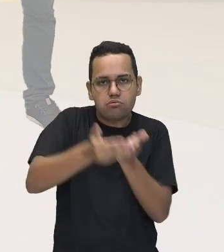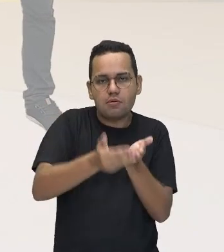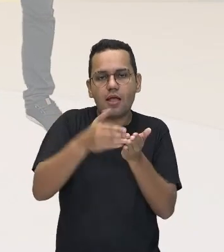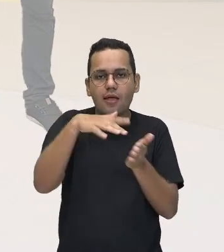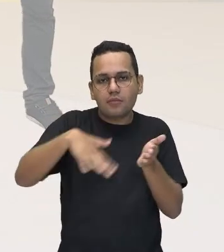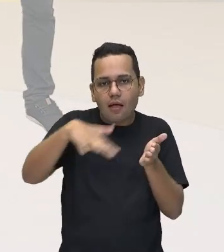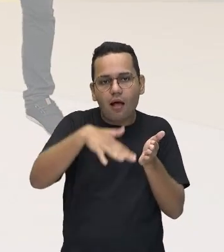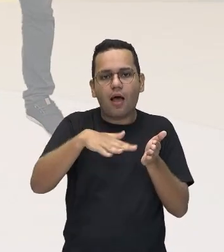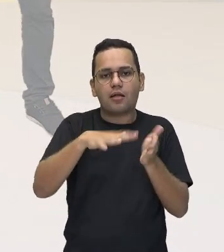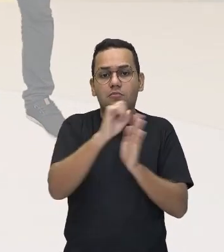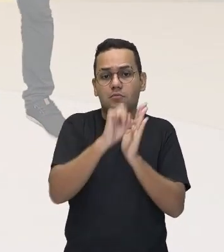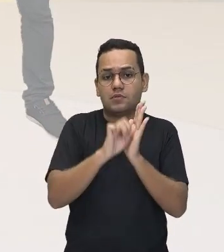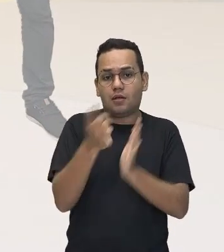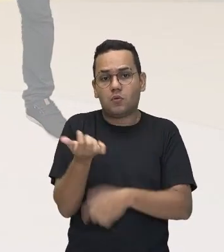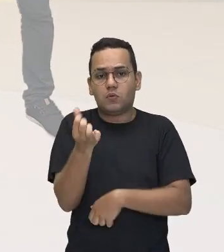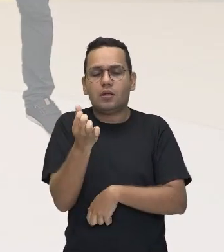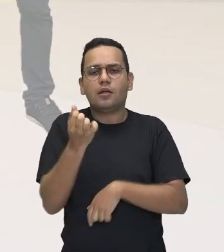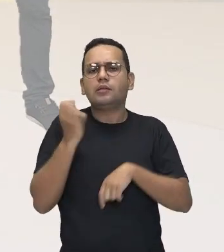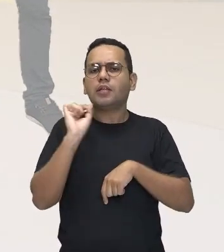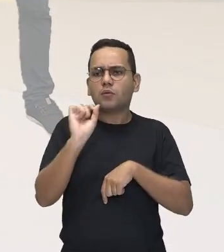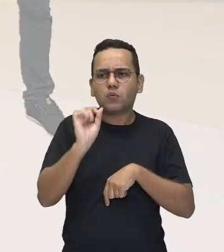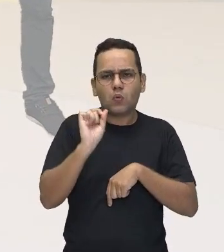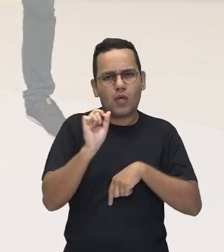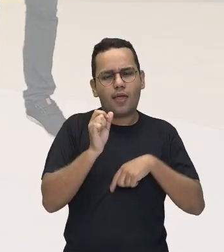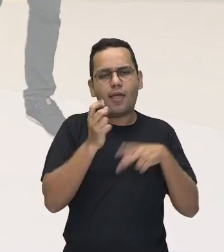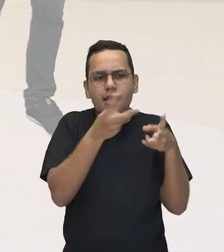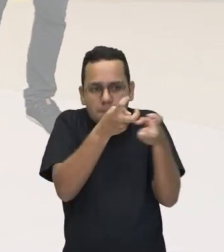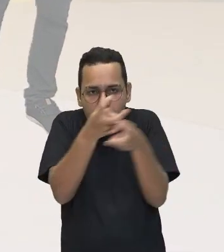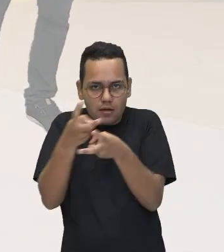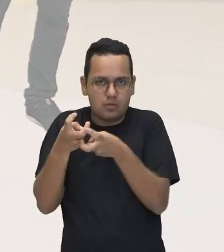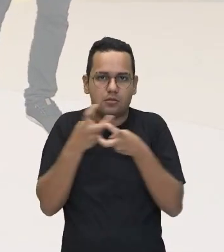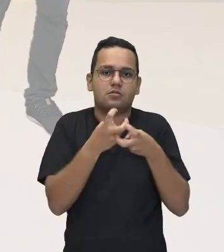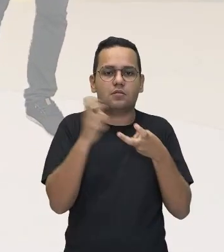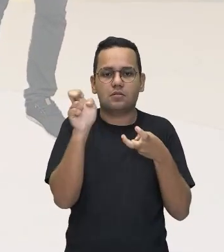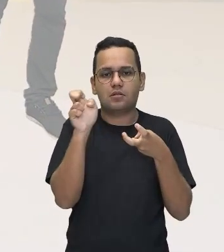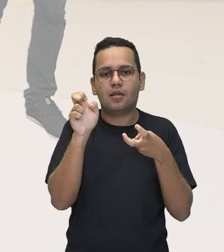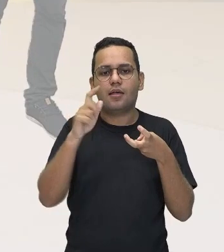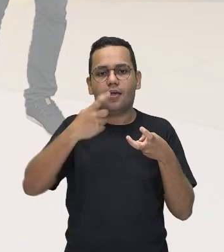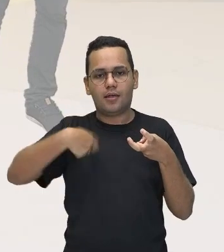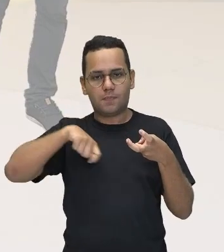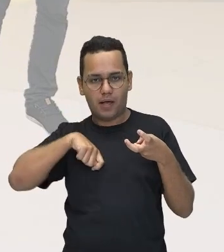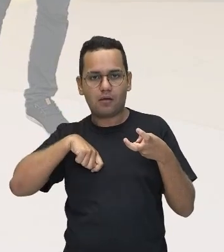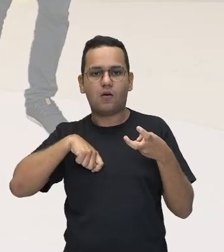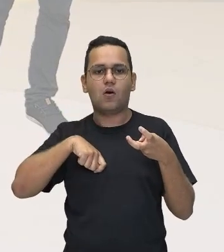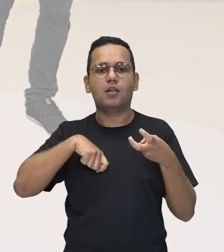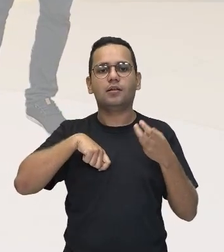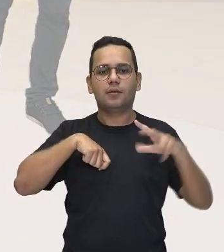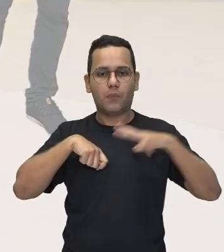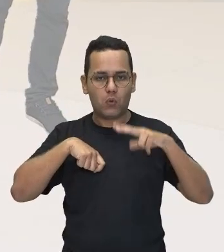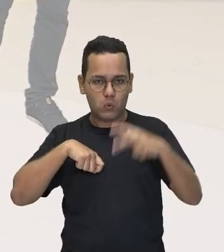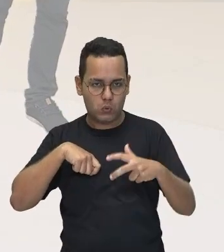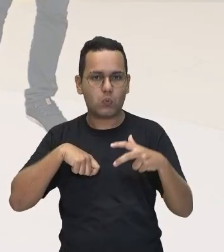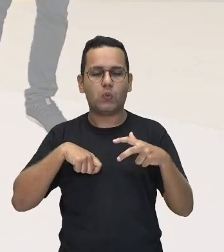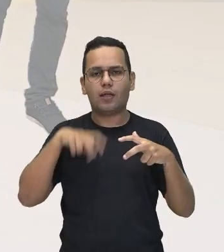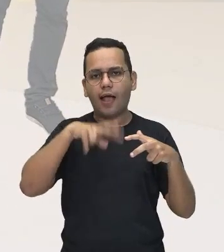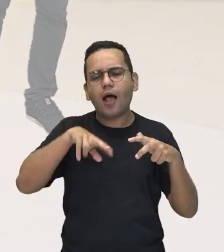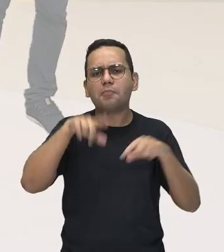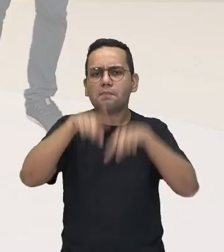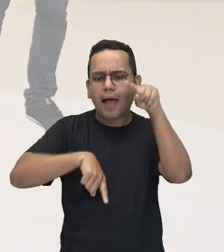com expedições espanholas e portuguesas que vinham para cá em busca das riquezas que a região tinha, e isso